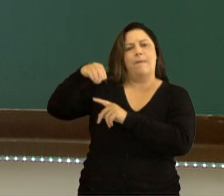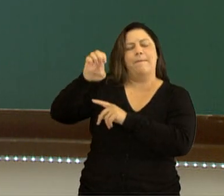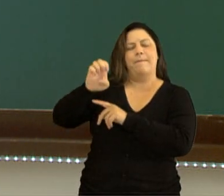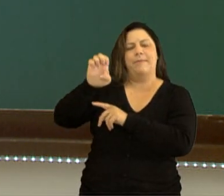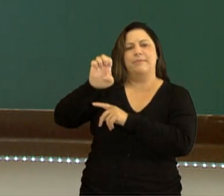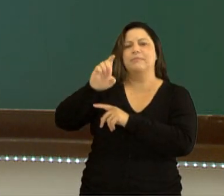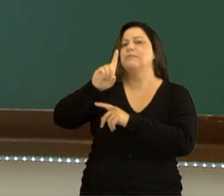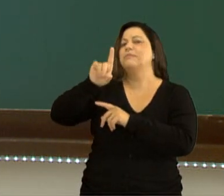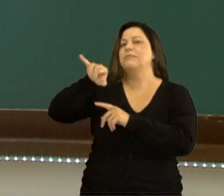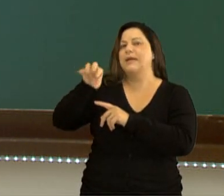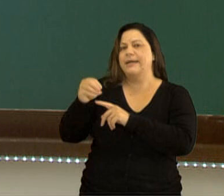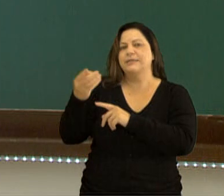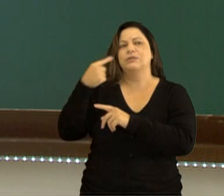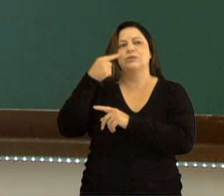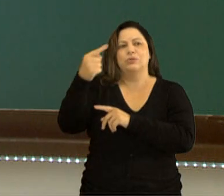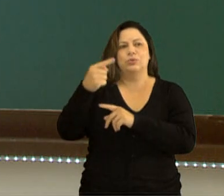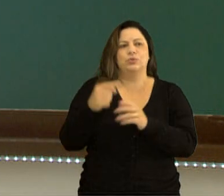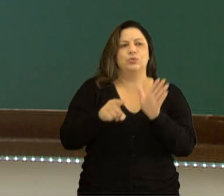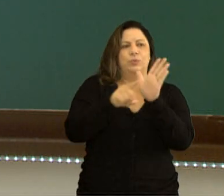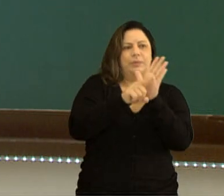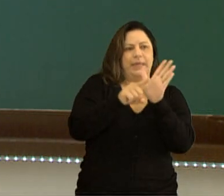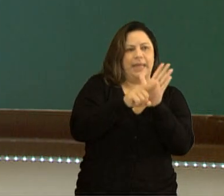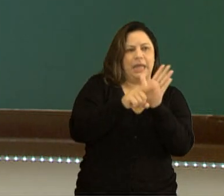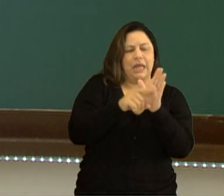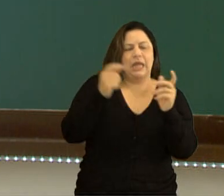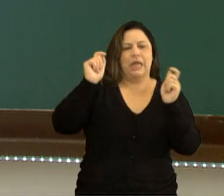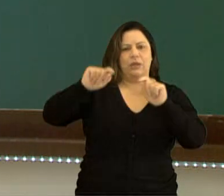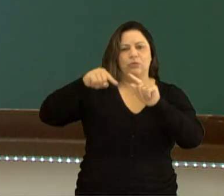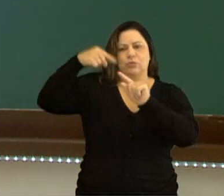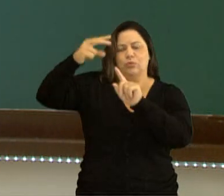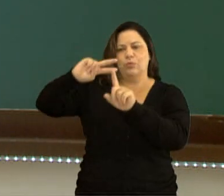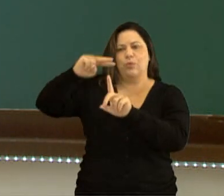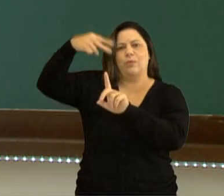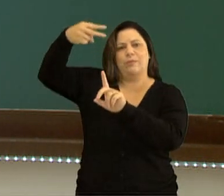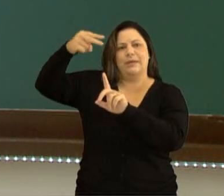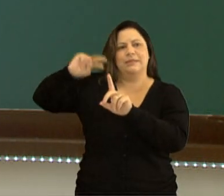rol, menos o valor da média elevado ao quadrado, segundo valor menos